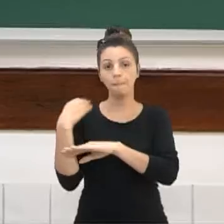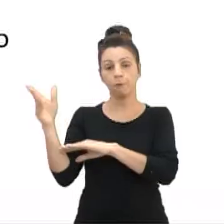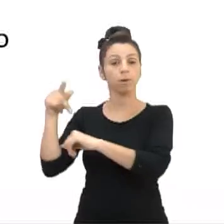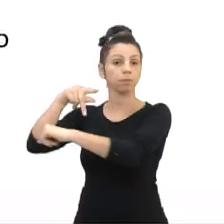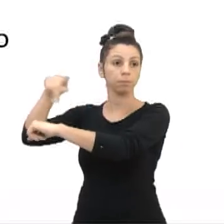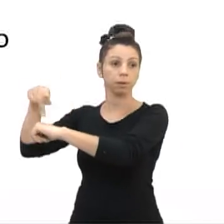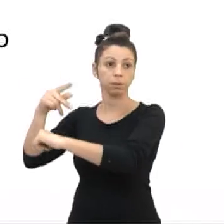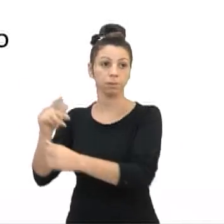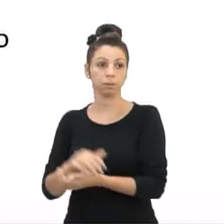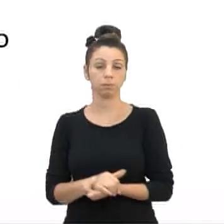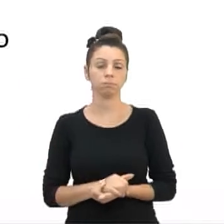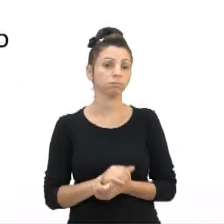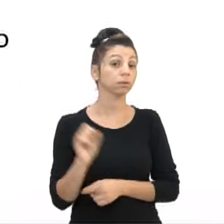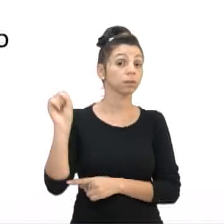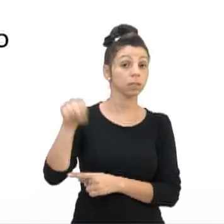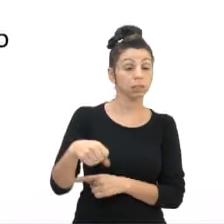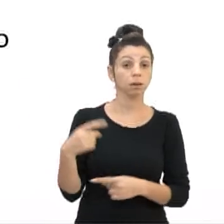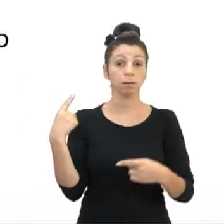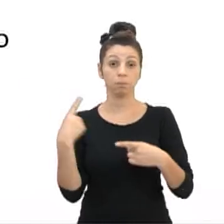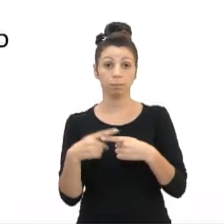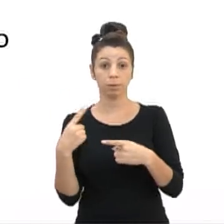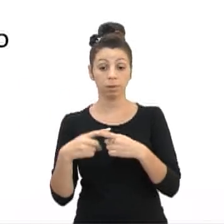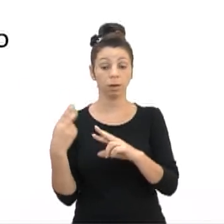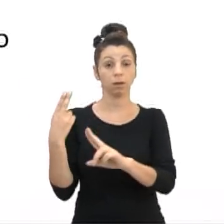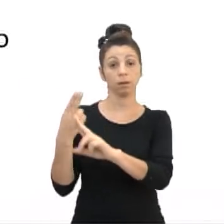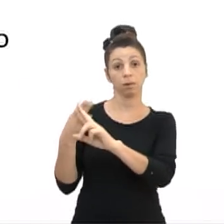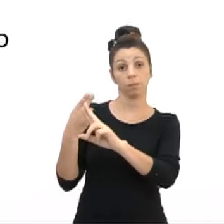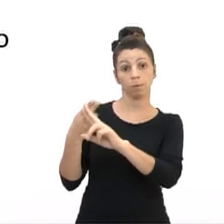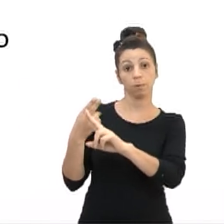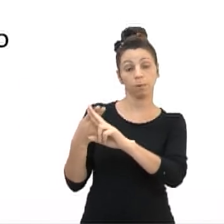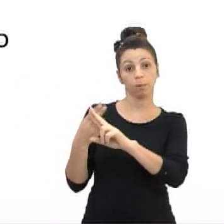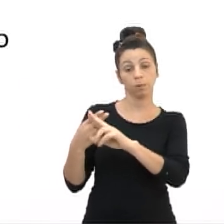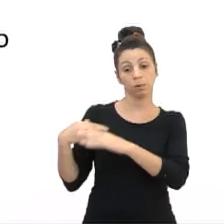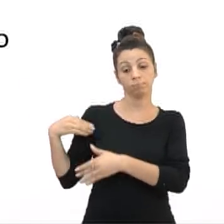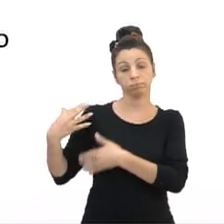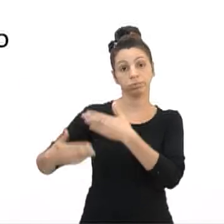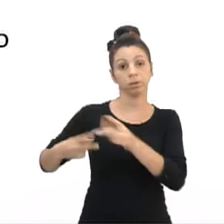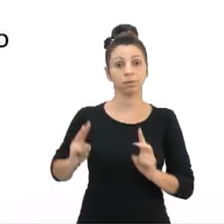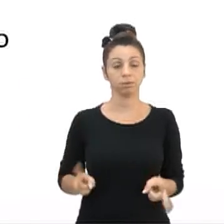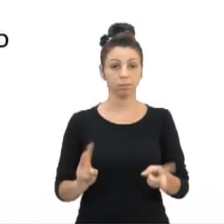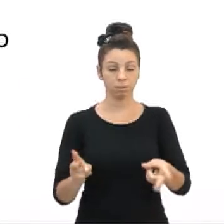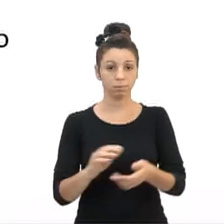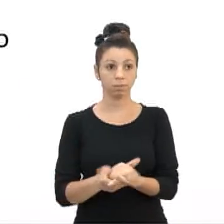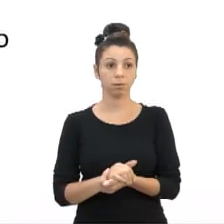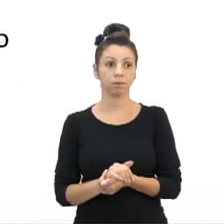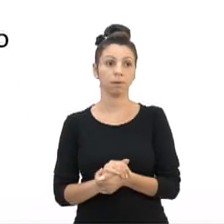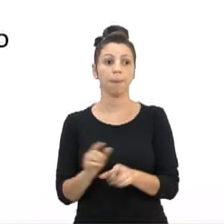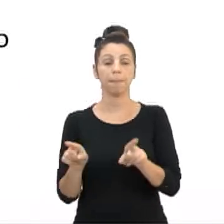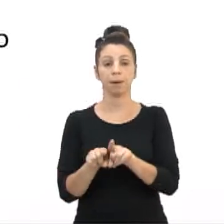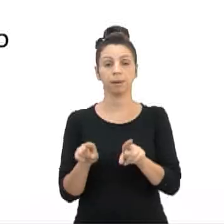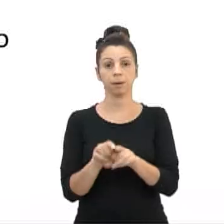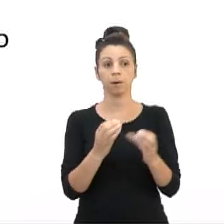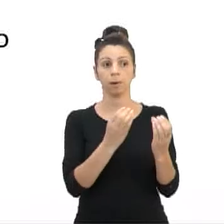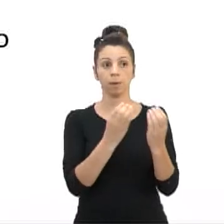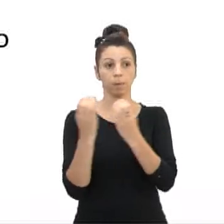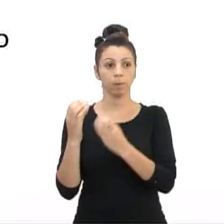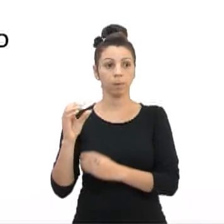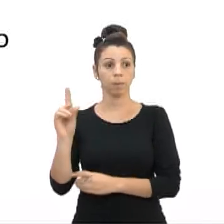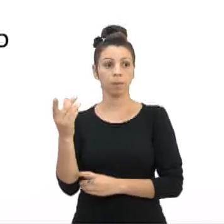Primeira afirmativa, sim, pois já é utilizada de forma recorrente, assim como hot dog,